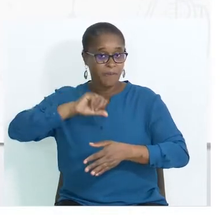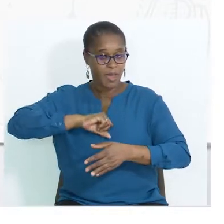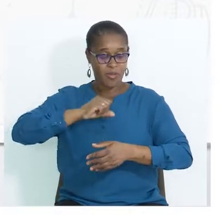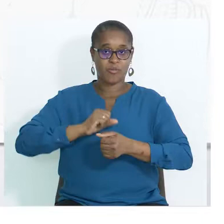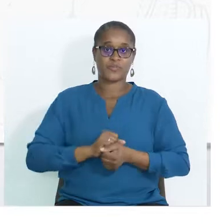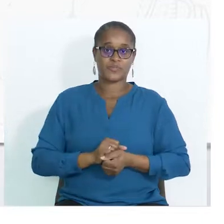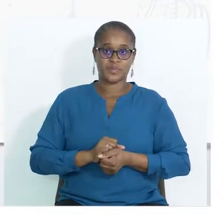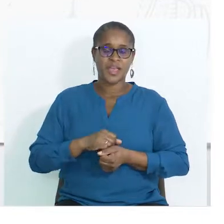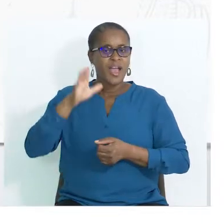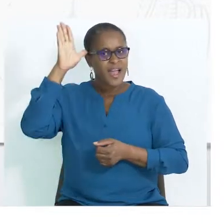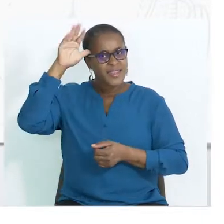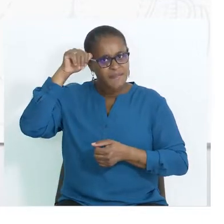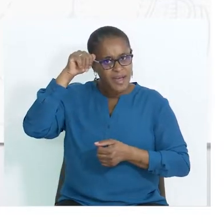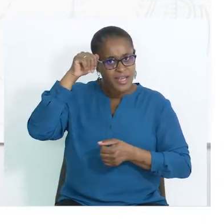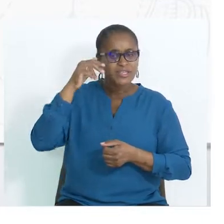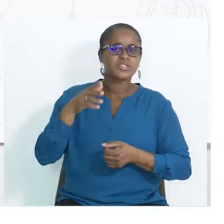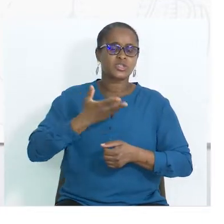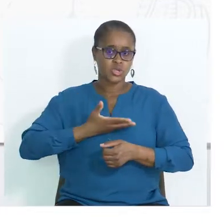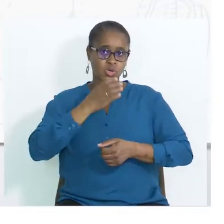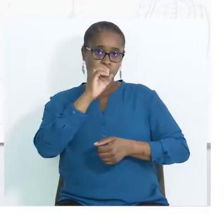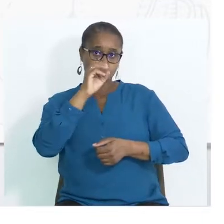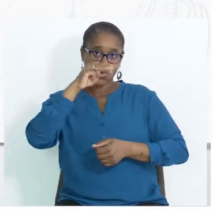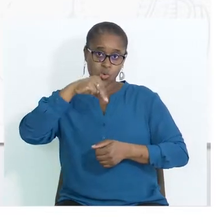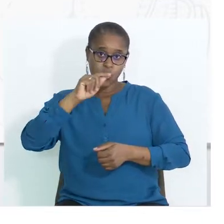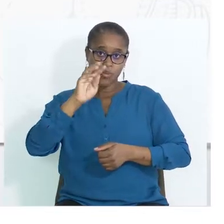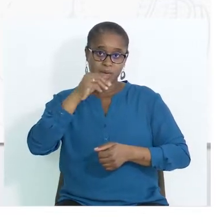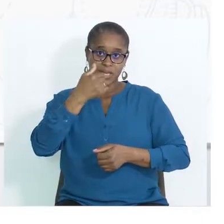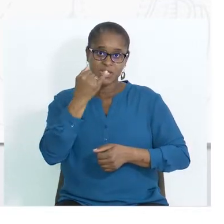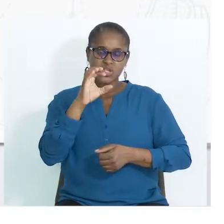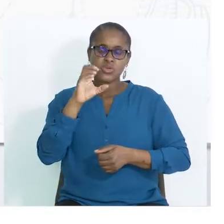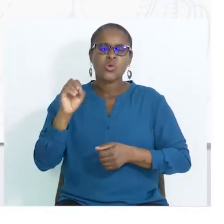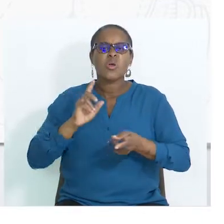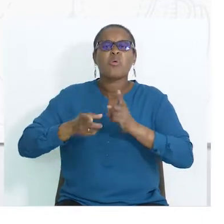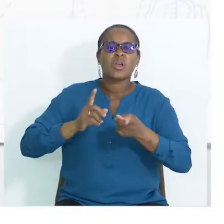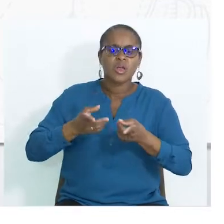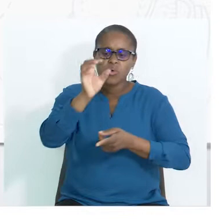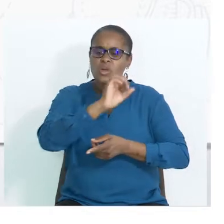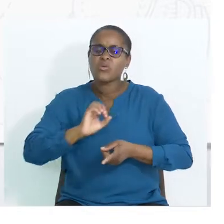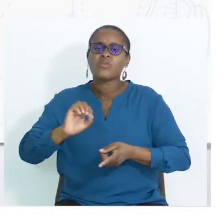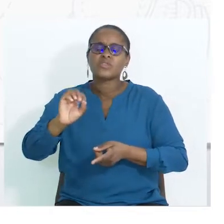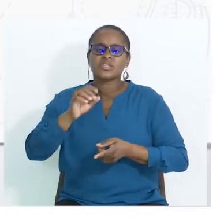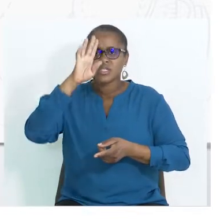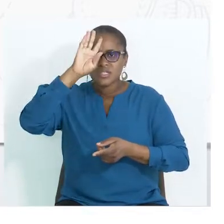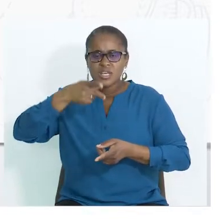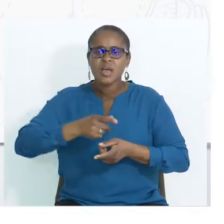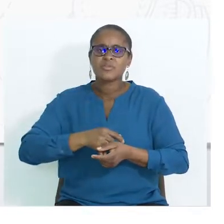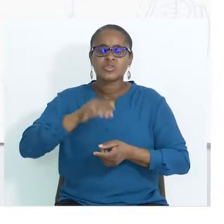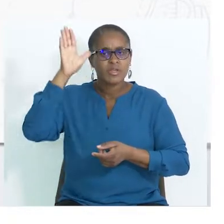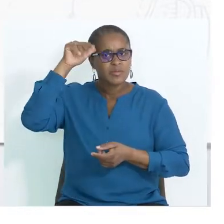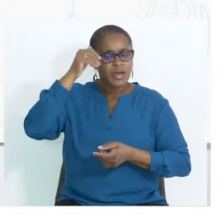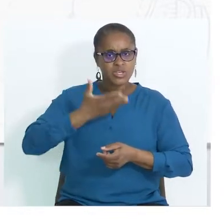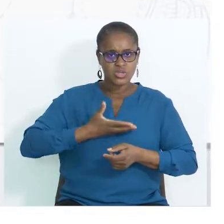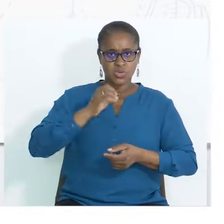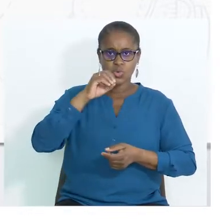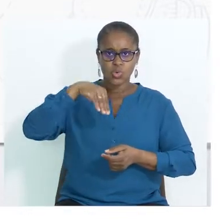e meus meninos animais domésticos que isso de animais domésticos que vocês sabem sobre animais